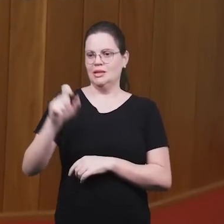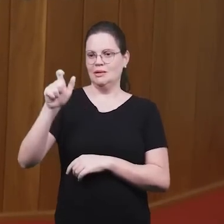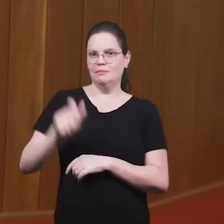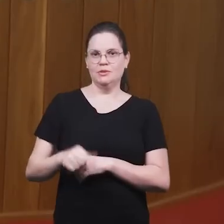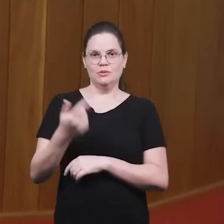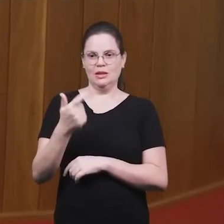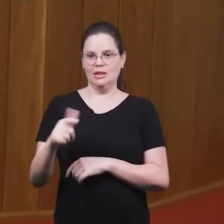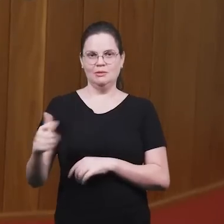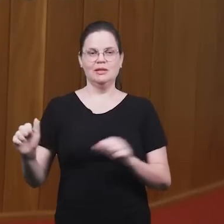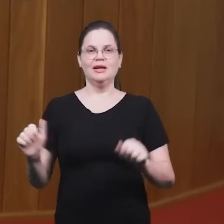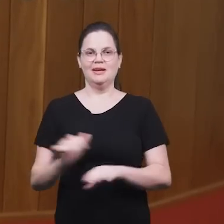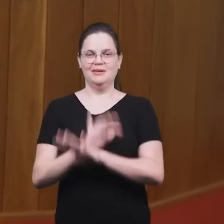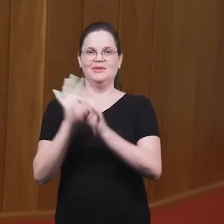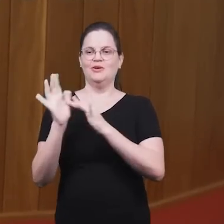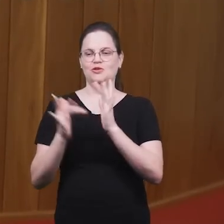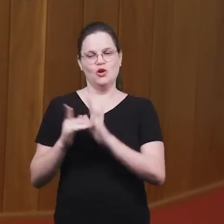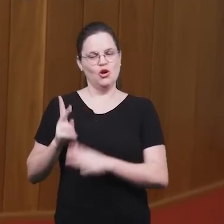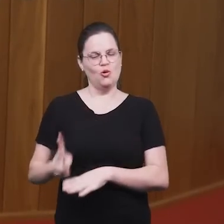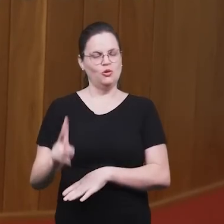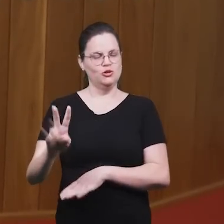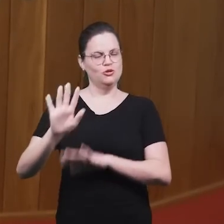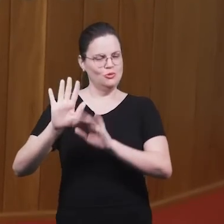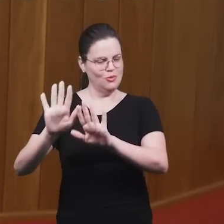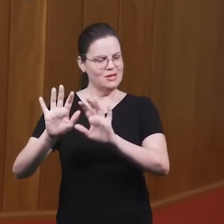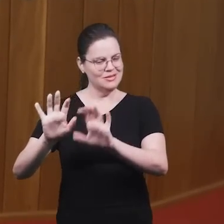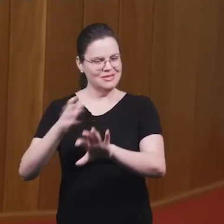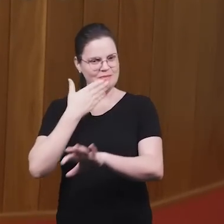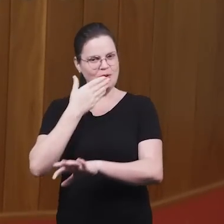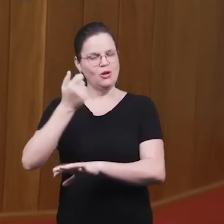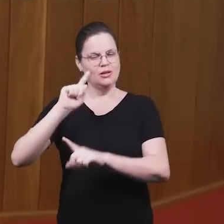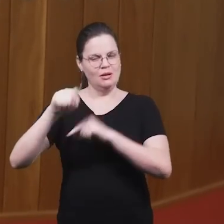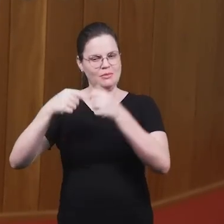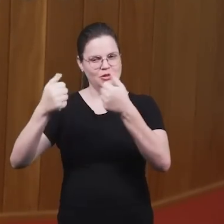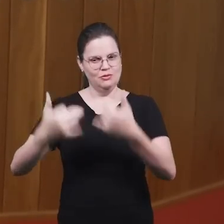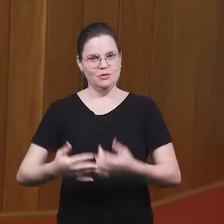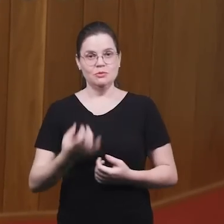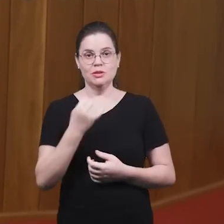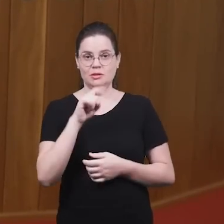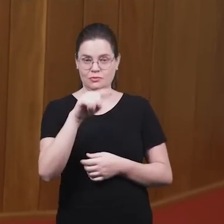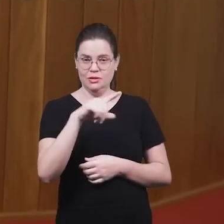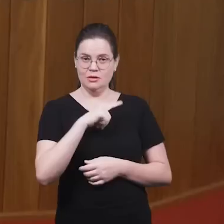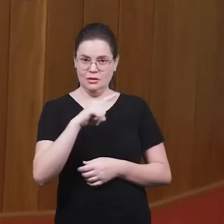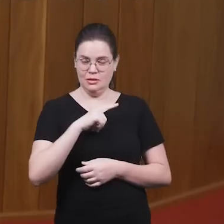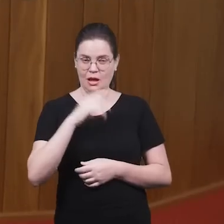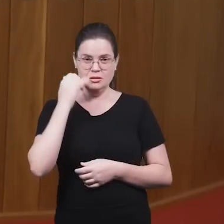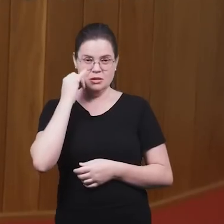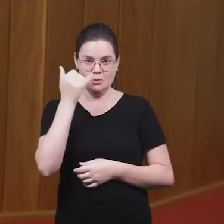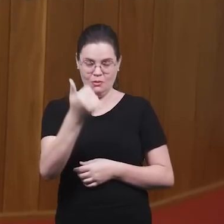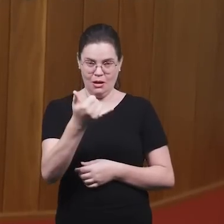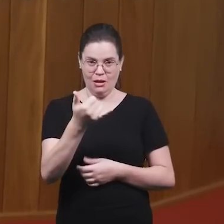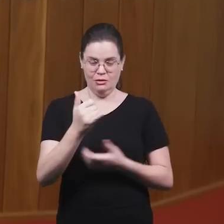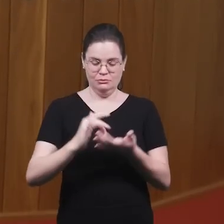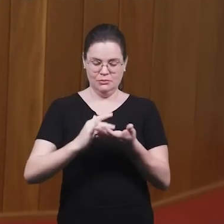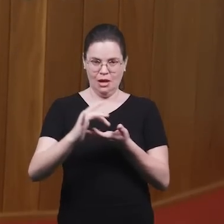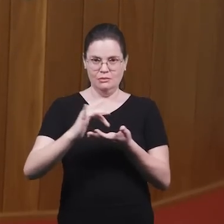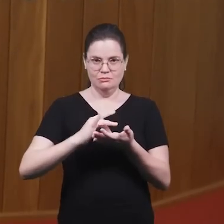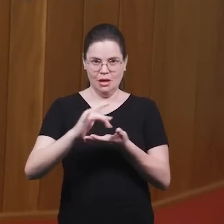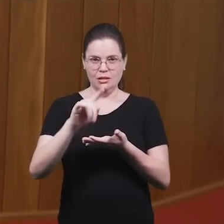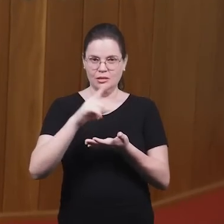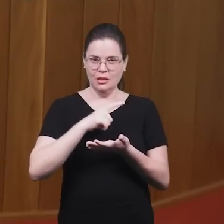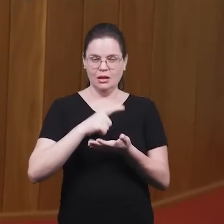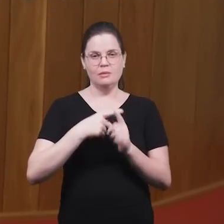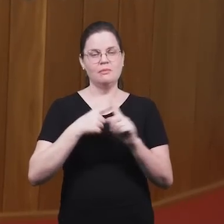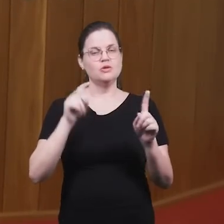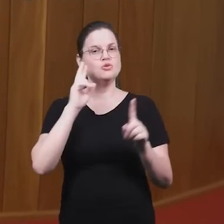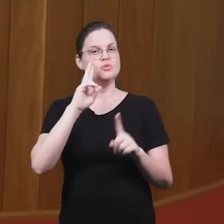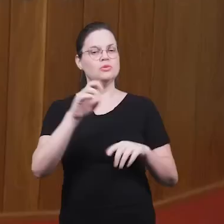Jesus, continua sem. E a tia vai explicar por quê. Mas quem tem, o Senhor quer nos